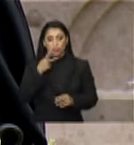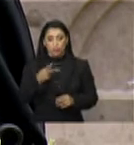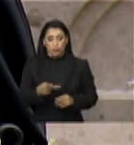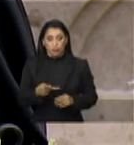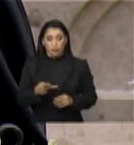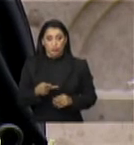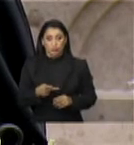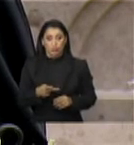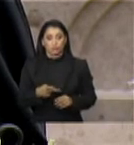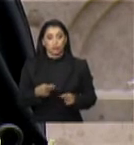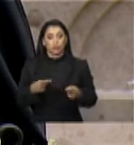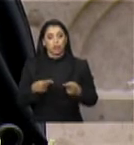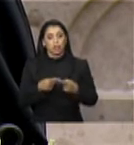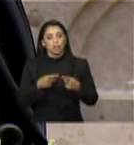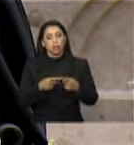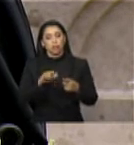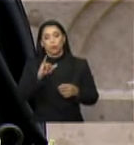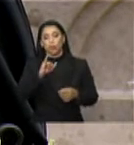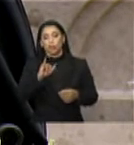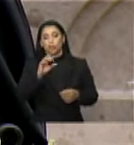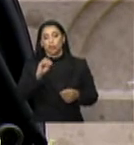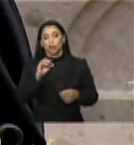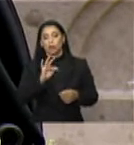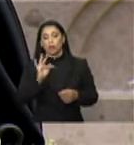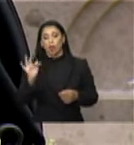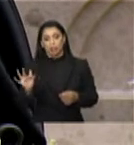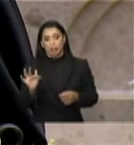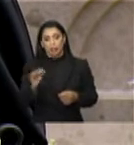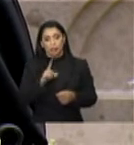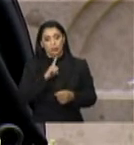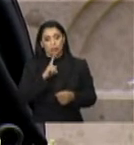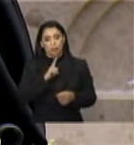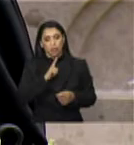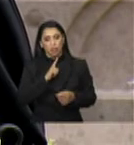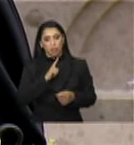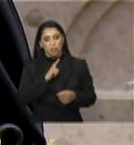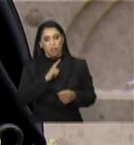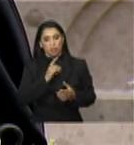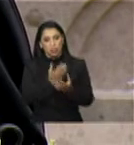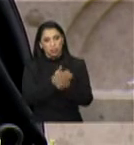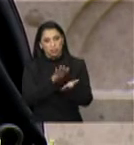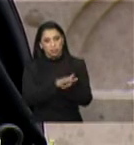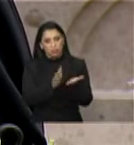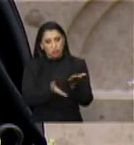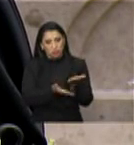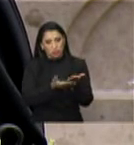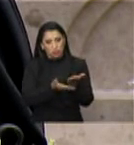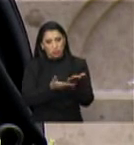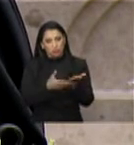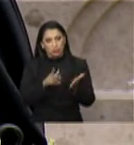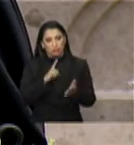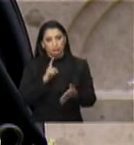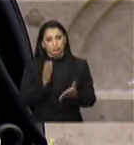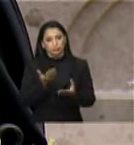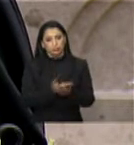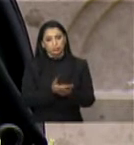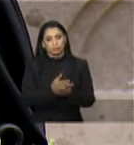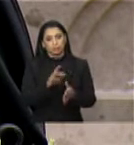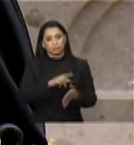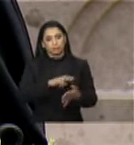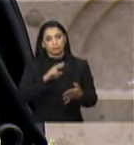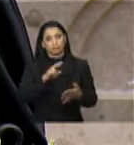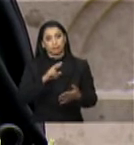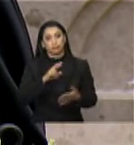estatuto legal que criou IOF segundo do sestrais dos Autos a empresa ré na estação rescisória havia ajuizado em